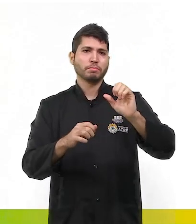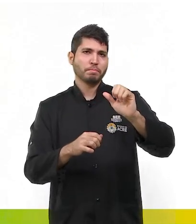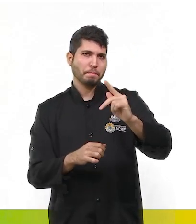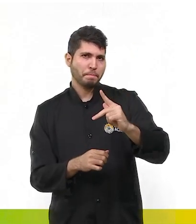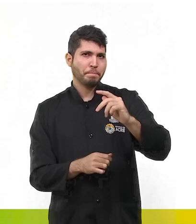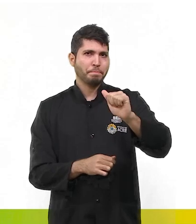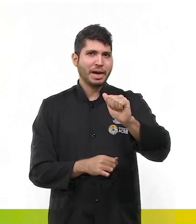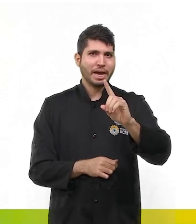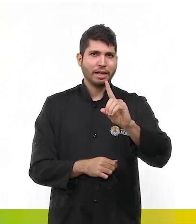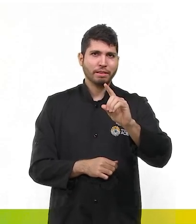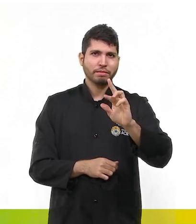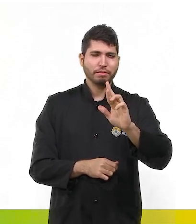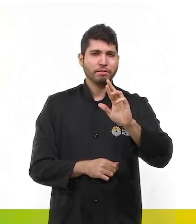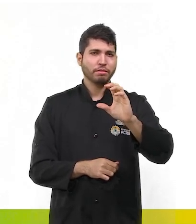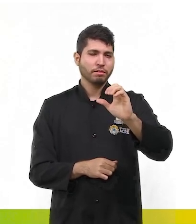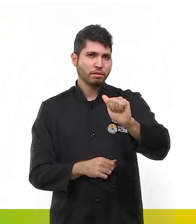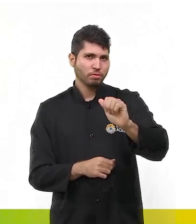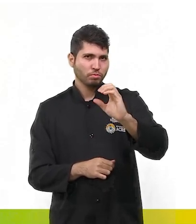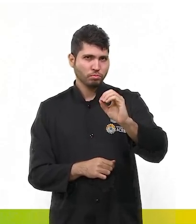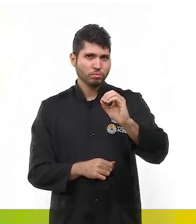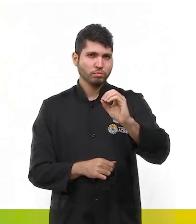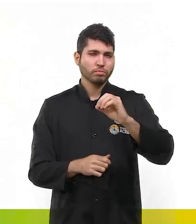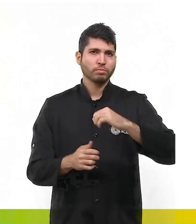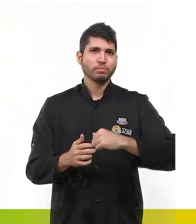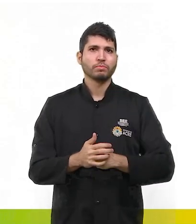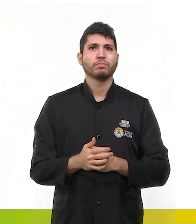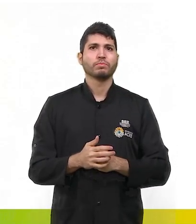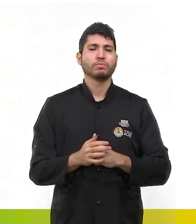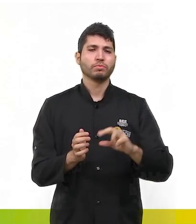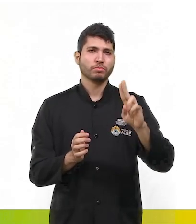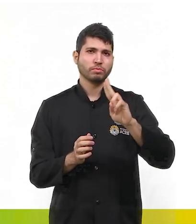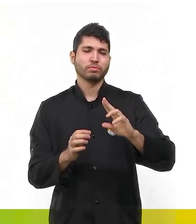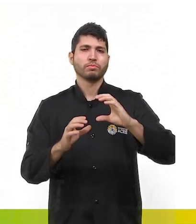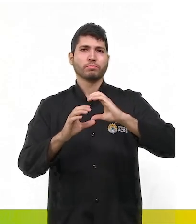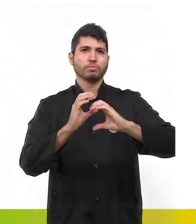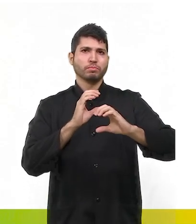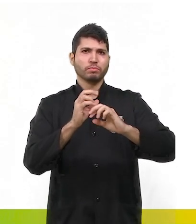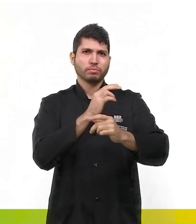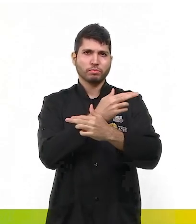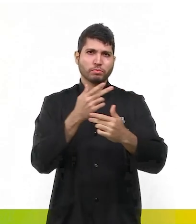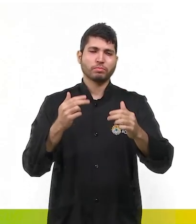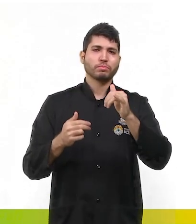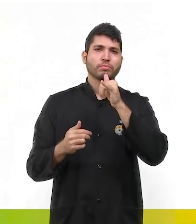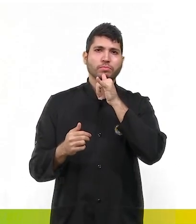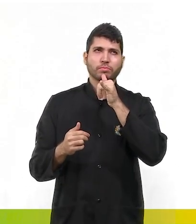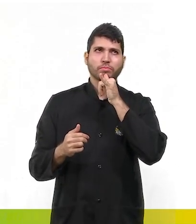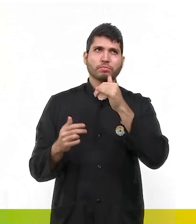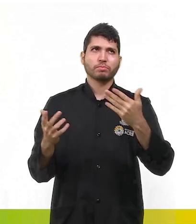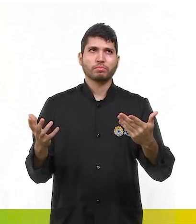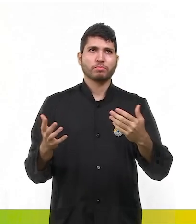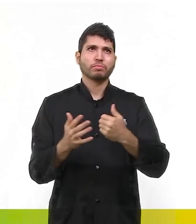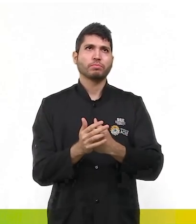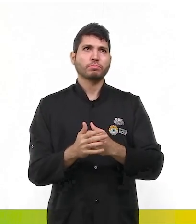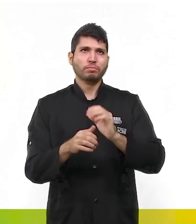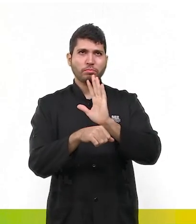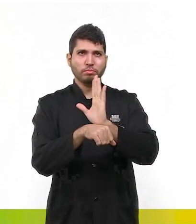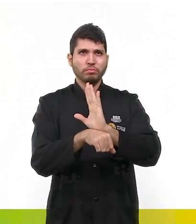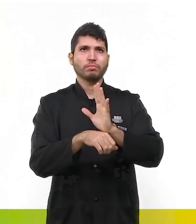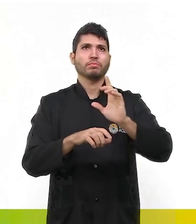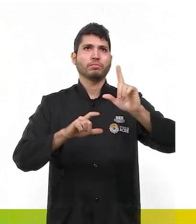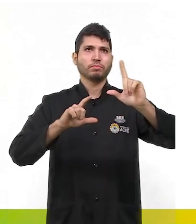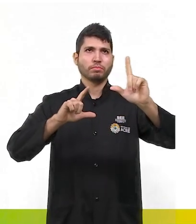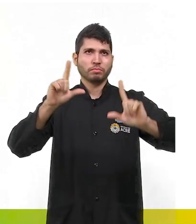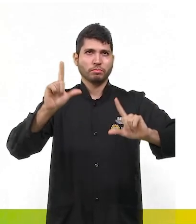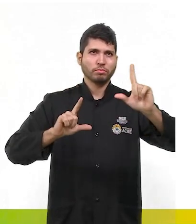padronizados aí por meio de comunicação, como a televisão, o cinema, as redes